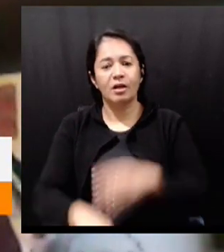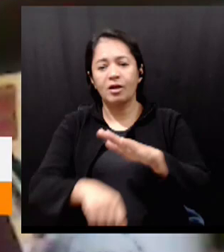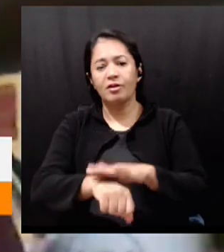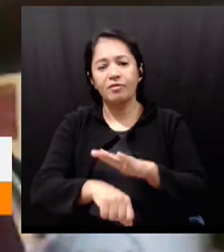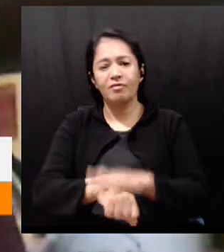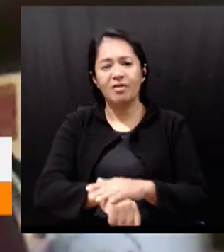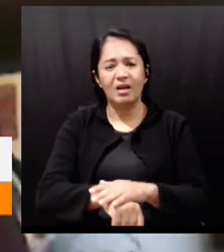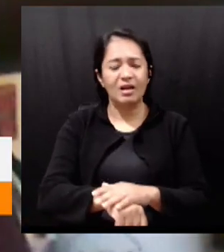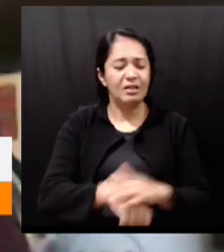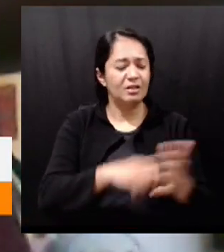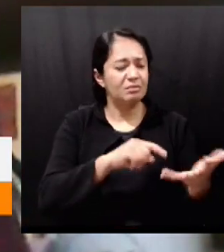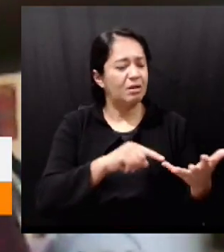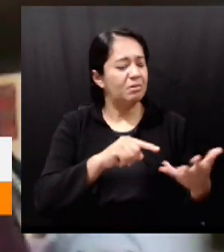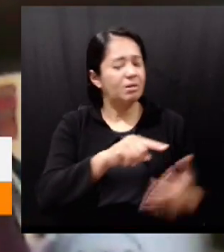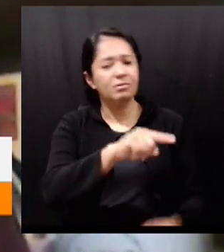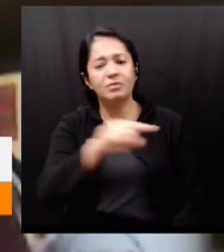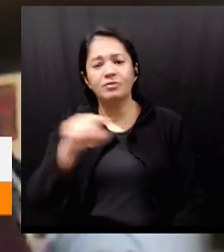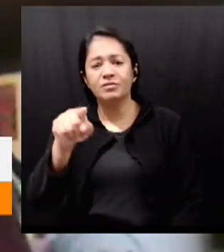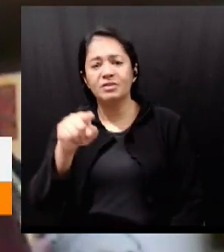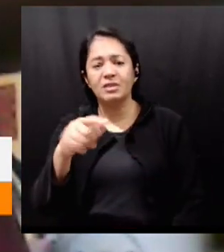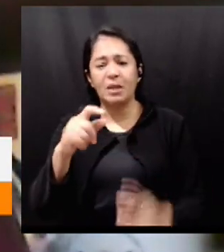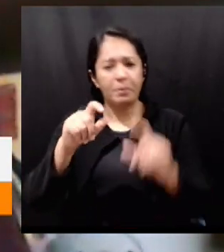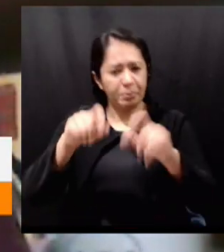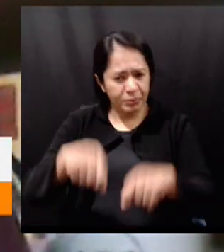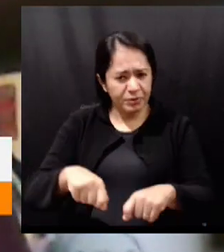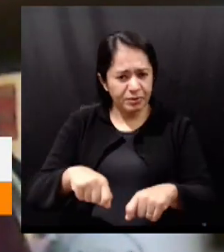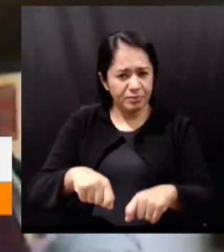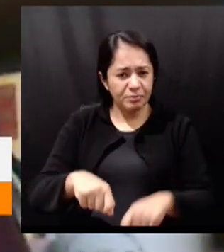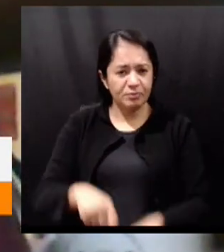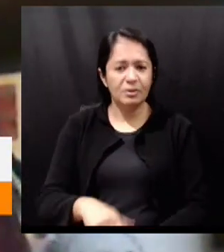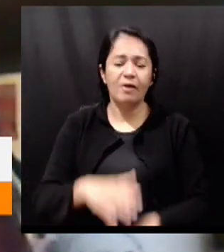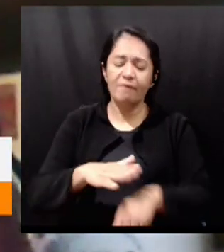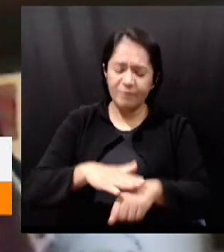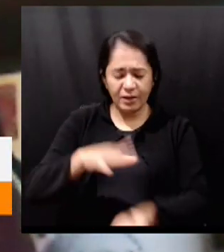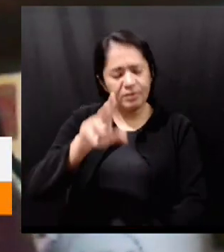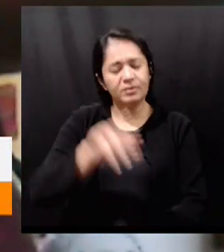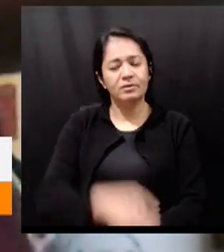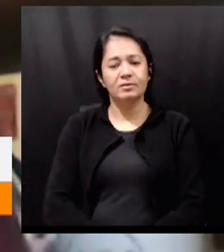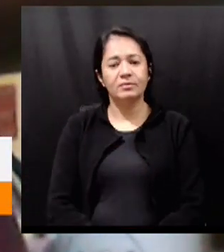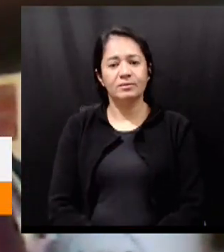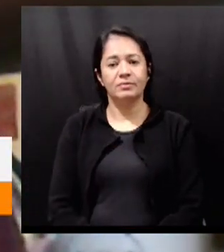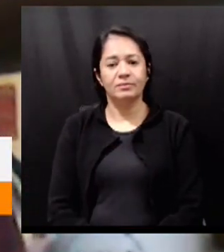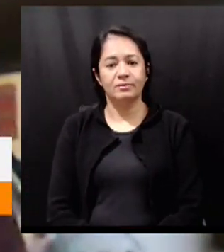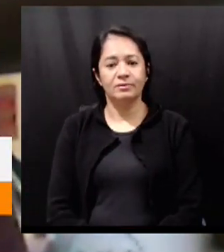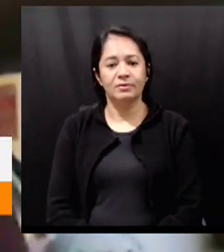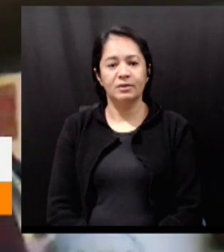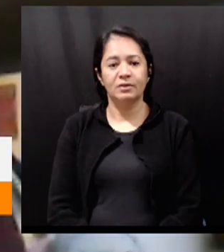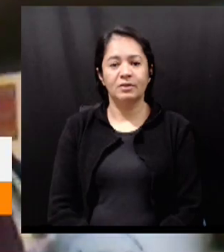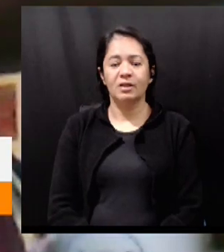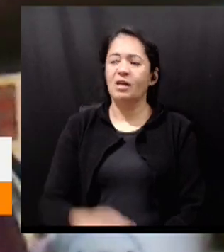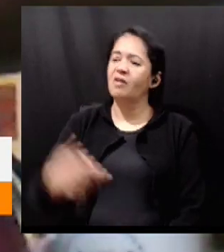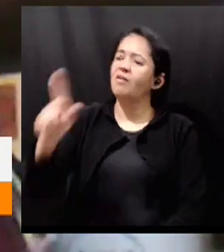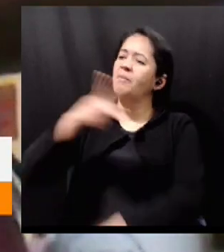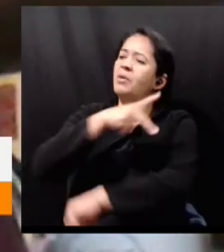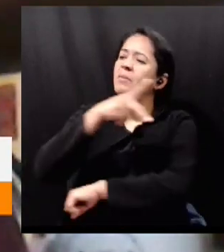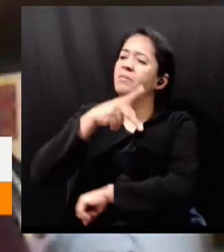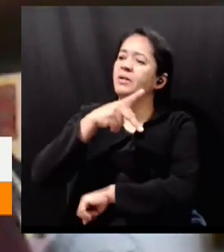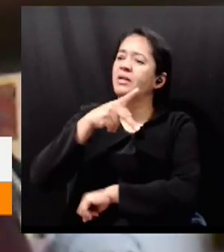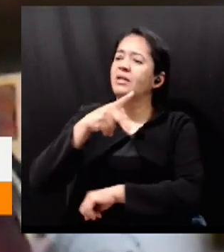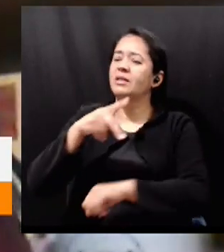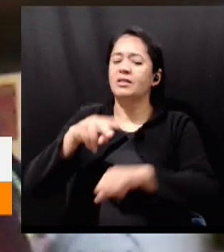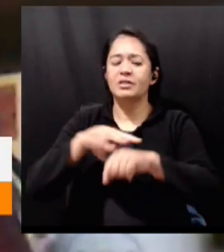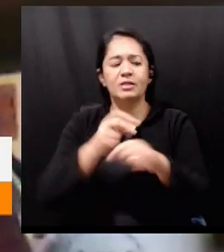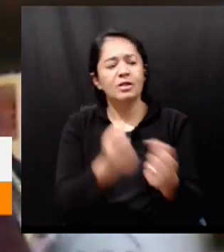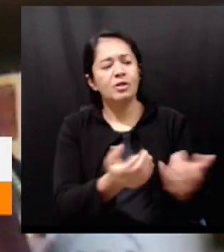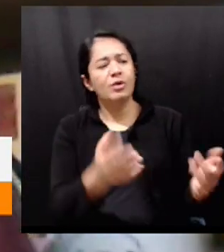ou outra que é possível, faz. Vai para uma praça, vai para um jardim, vê